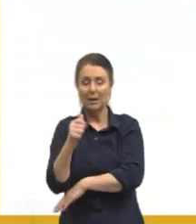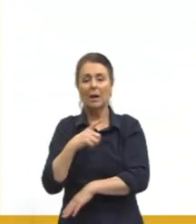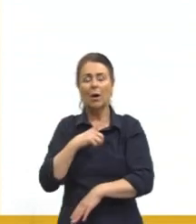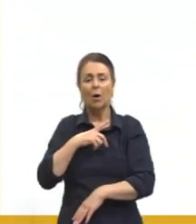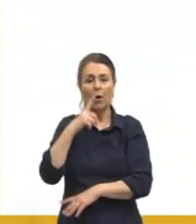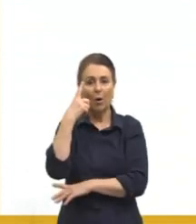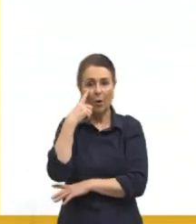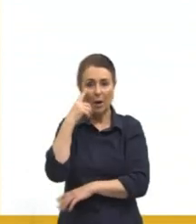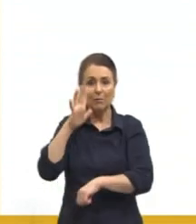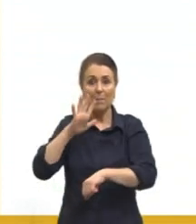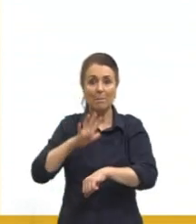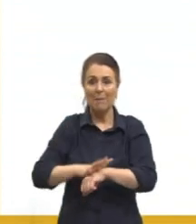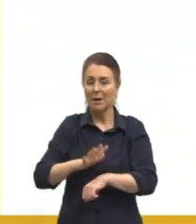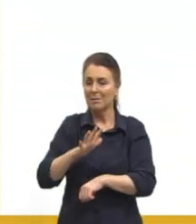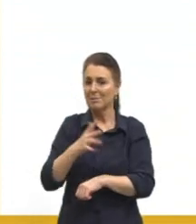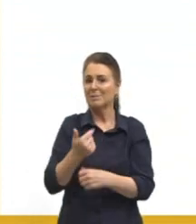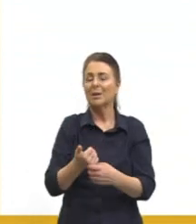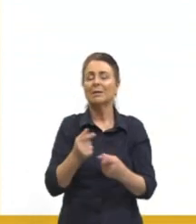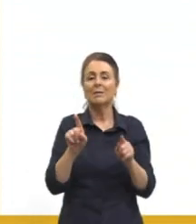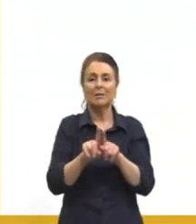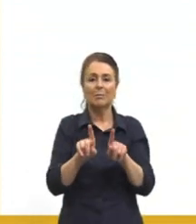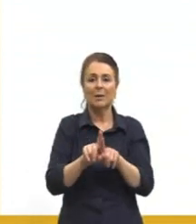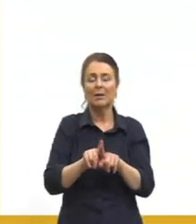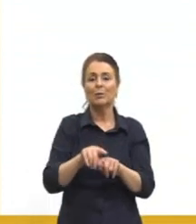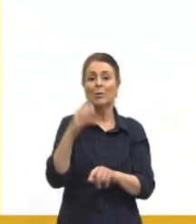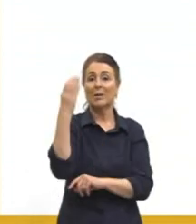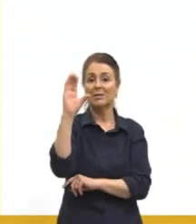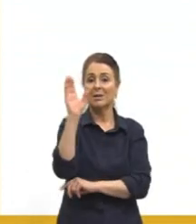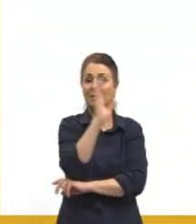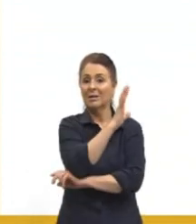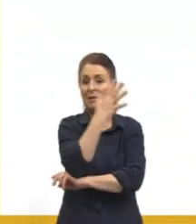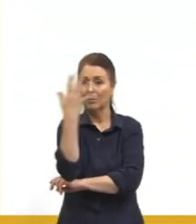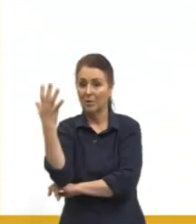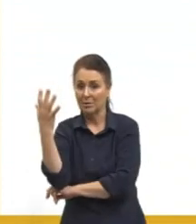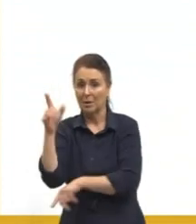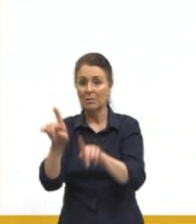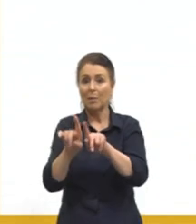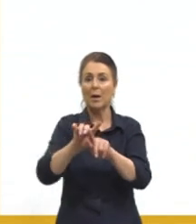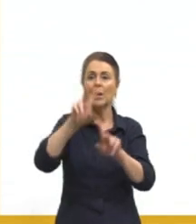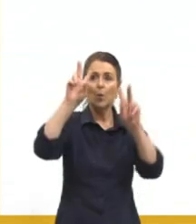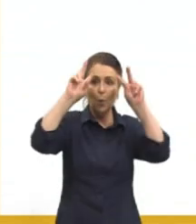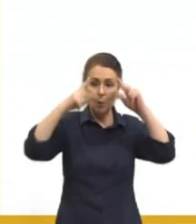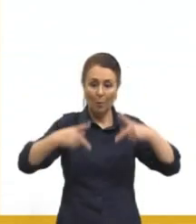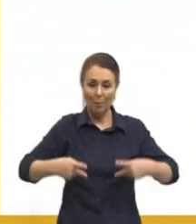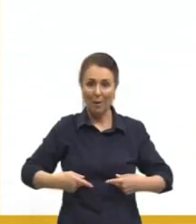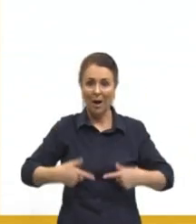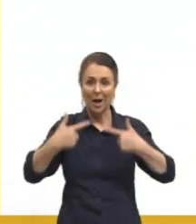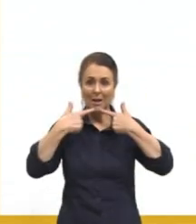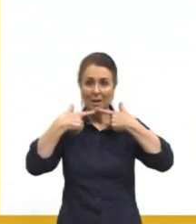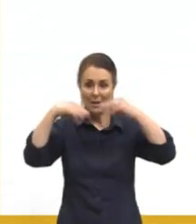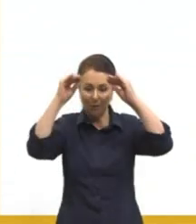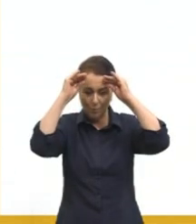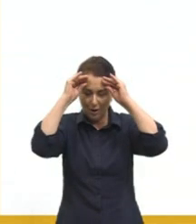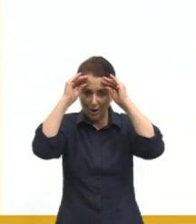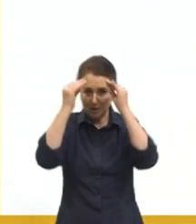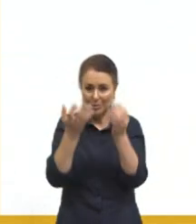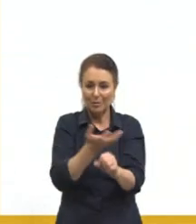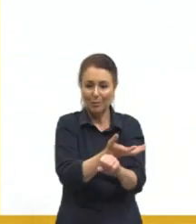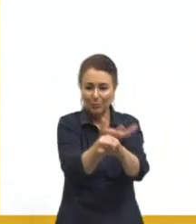da natureza né essas questões humanas foi para outras áreas humanas linguagens muito legal isso